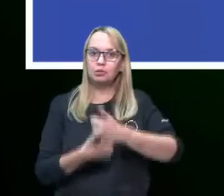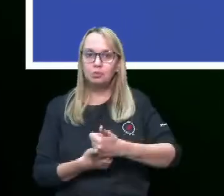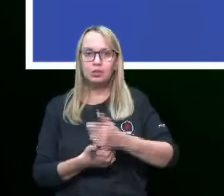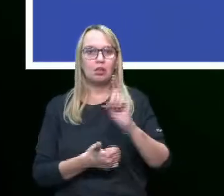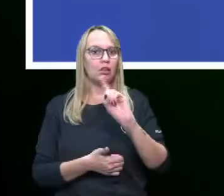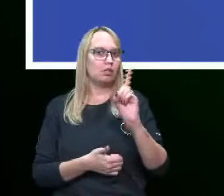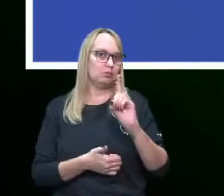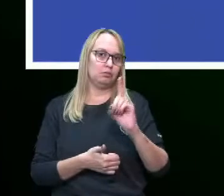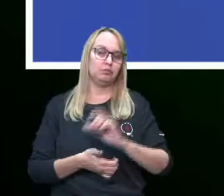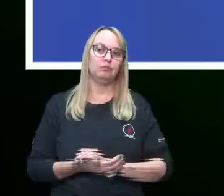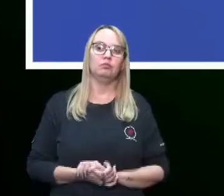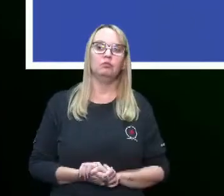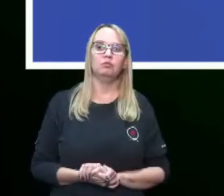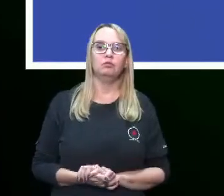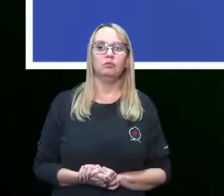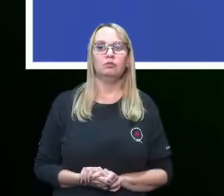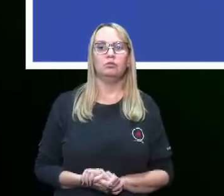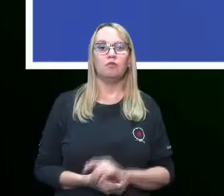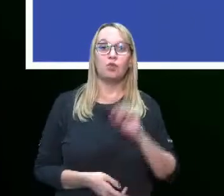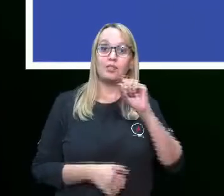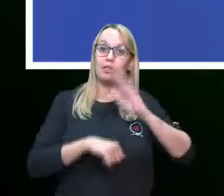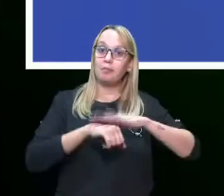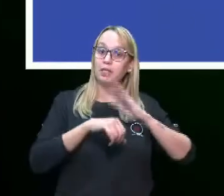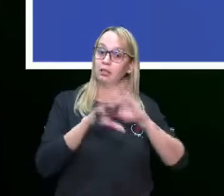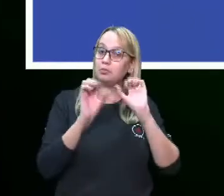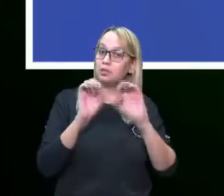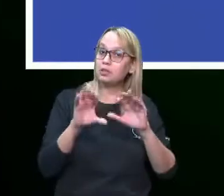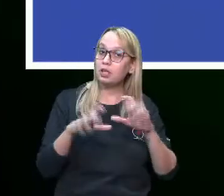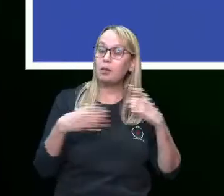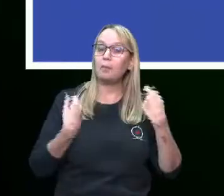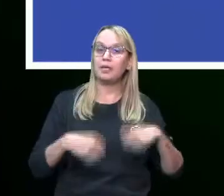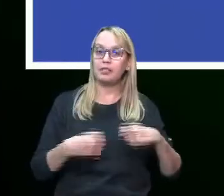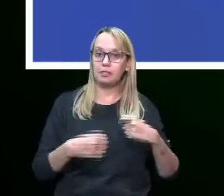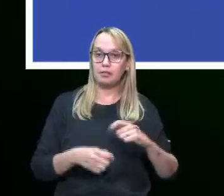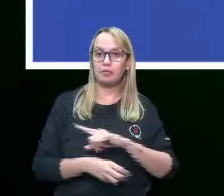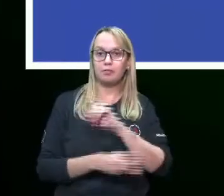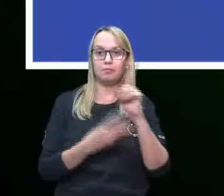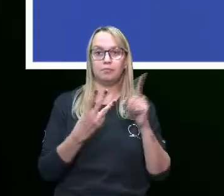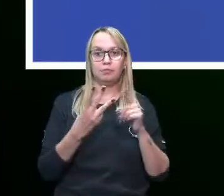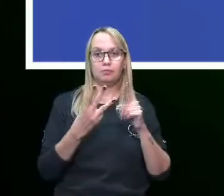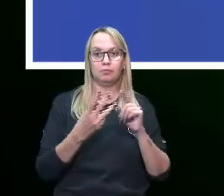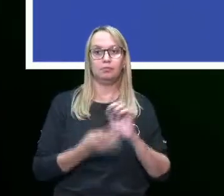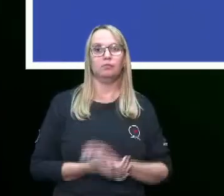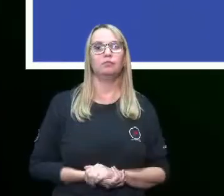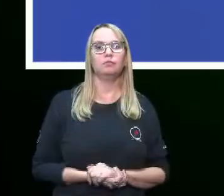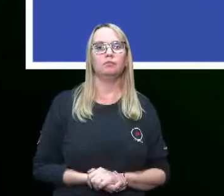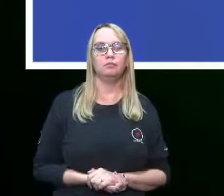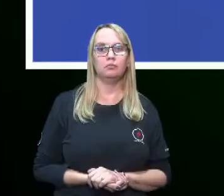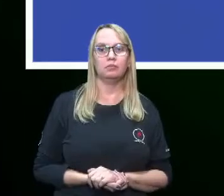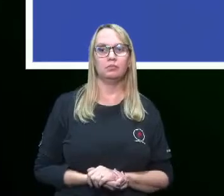de ensinar. Você precisa entender isso. Terceiro,